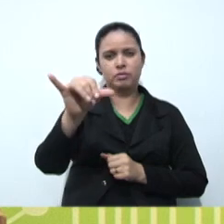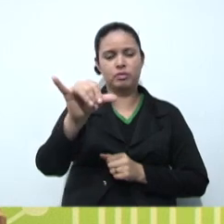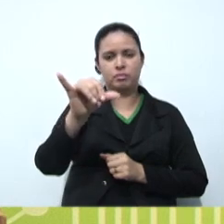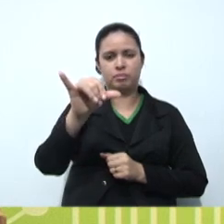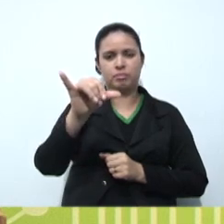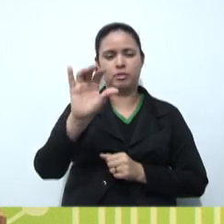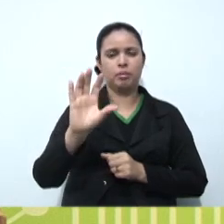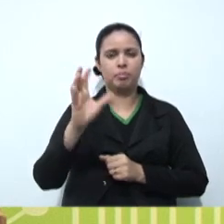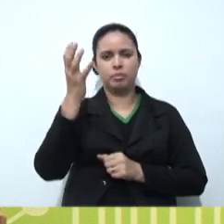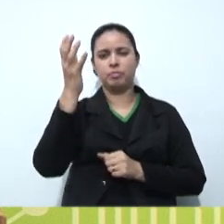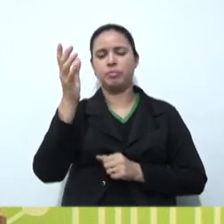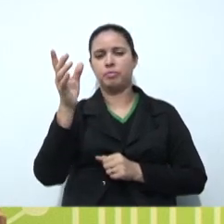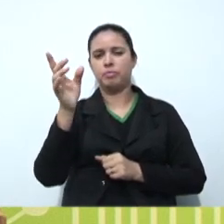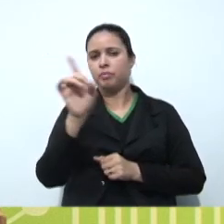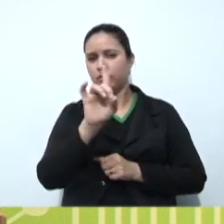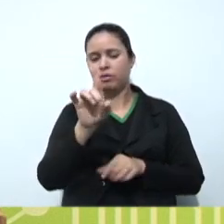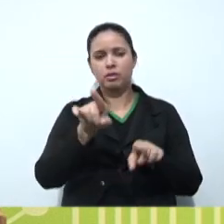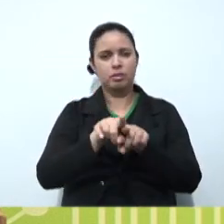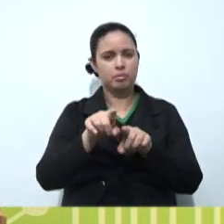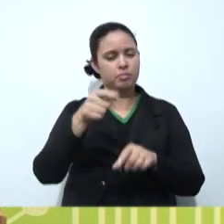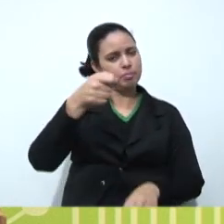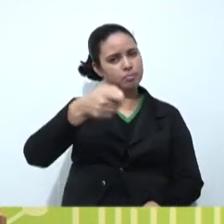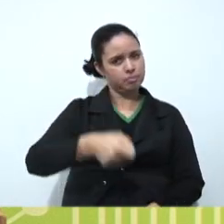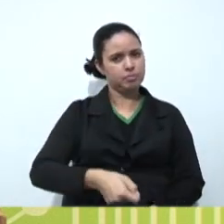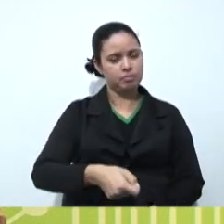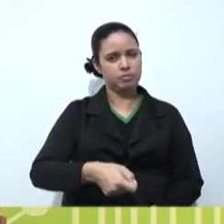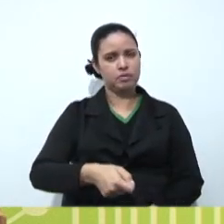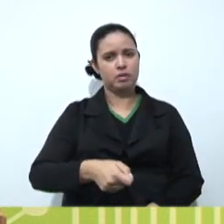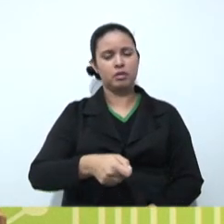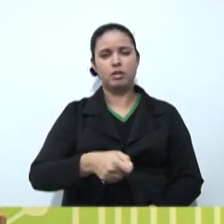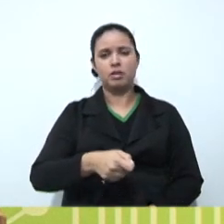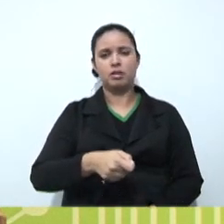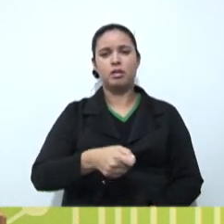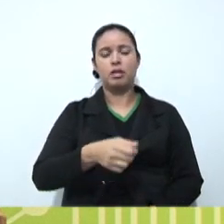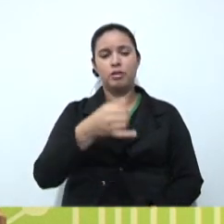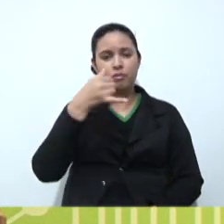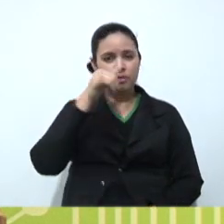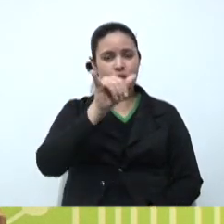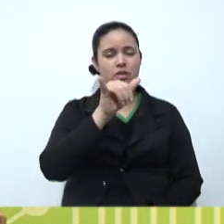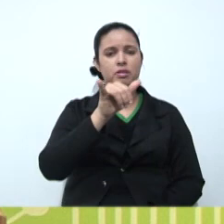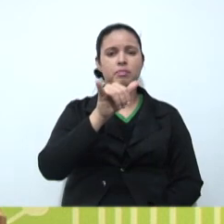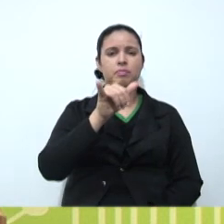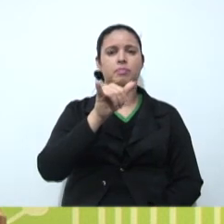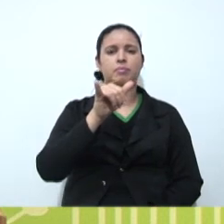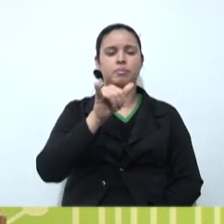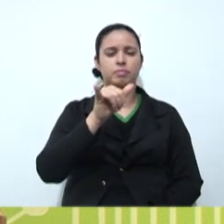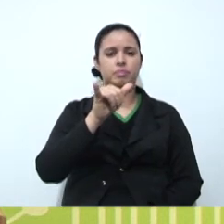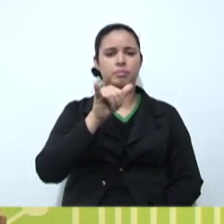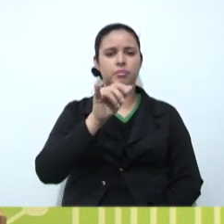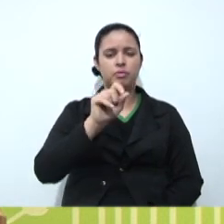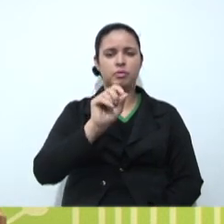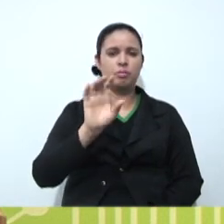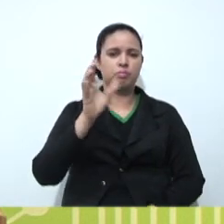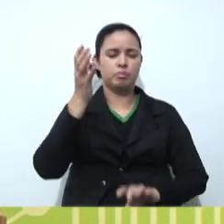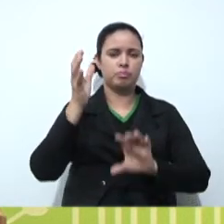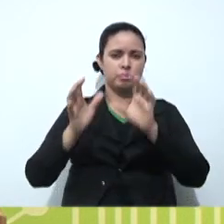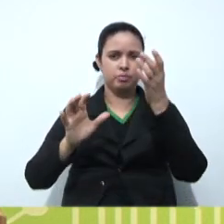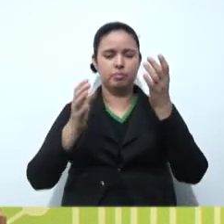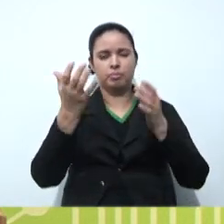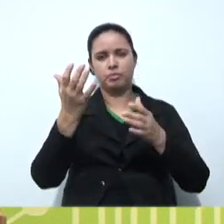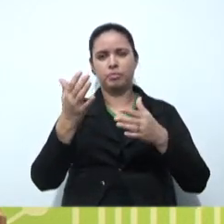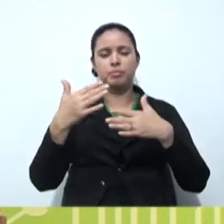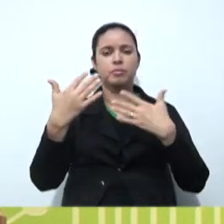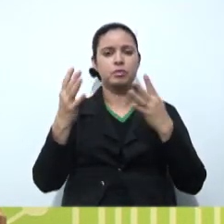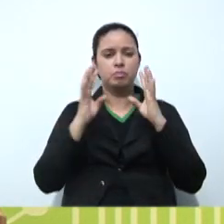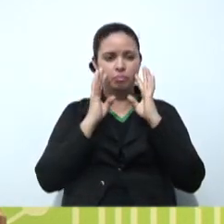tá? Ela também vai tomar medidas para que nada aconteça naquele ambiente de trabalho. Ela está